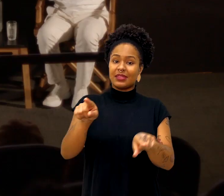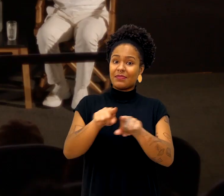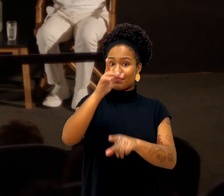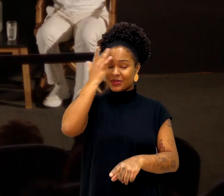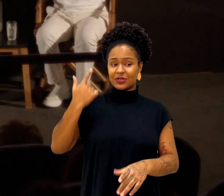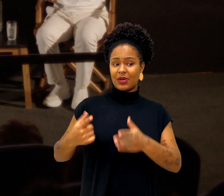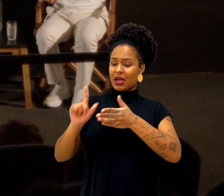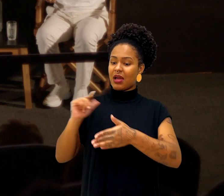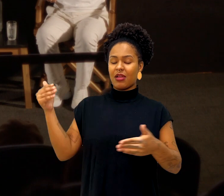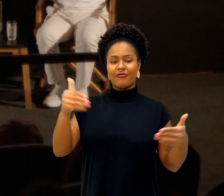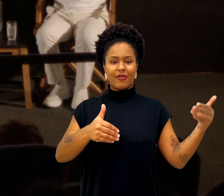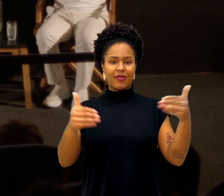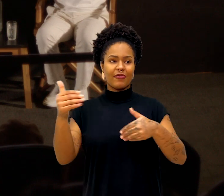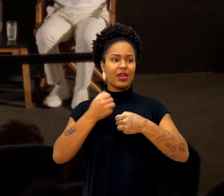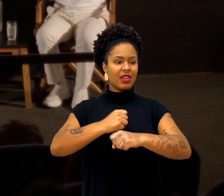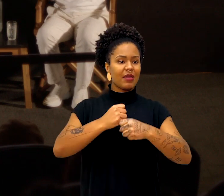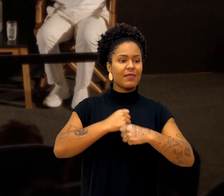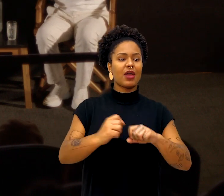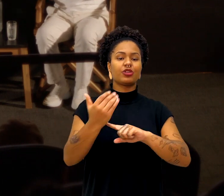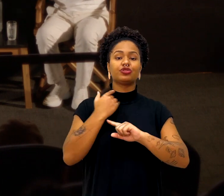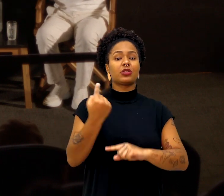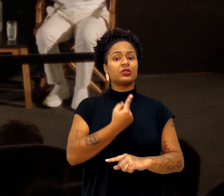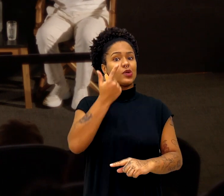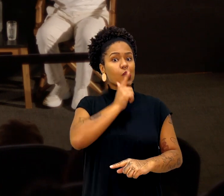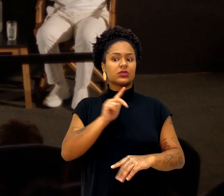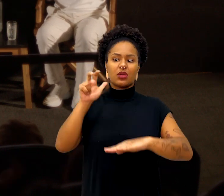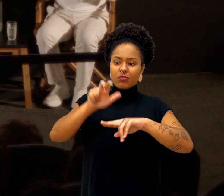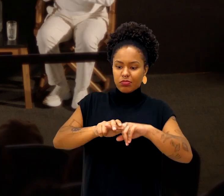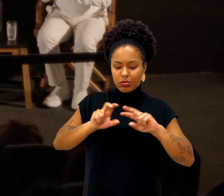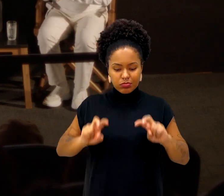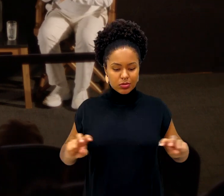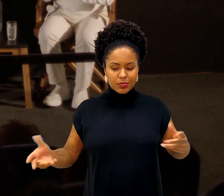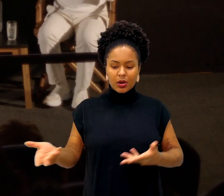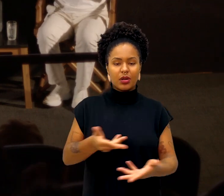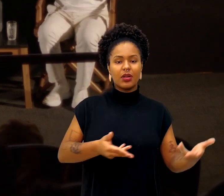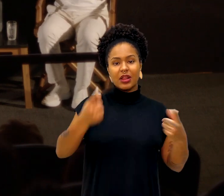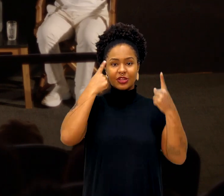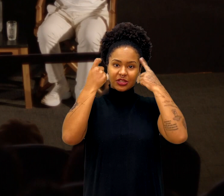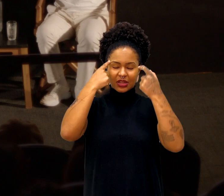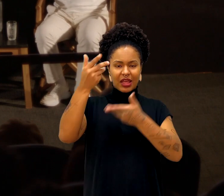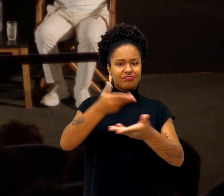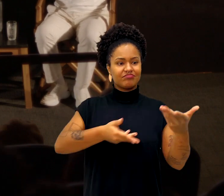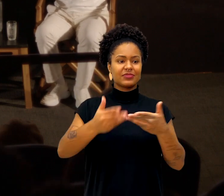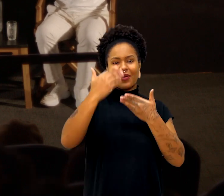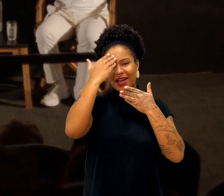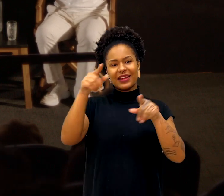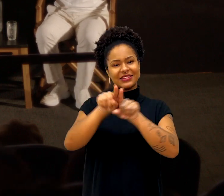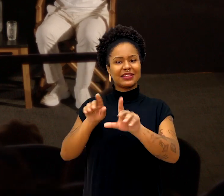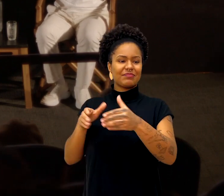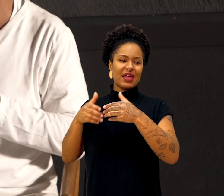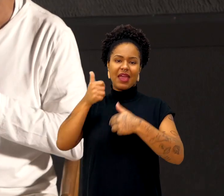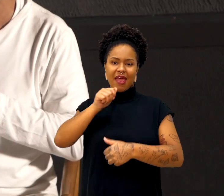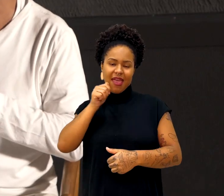que passaram antes limpando, para que a gente pudesse estar aqui nesse momento dividindo ideias, né? Então, agradecer a eles e